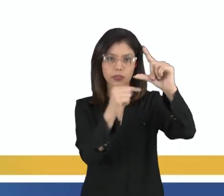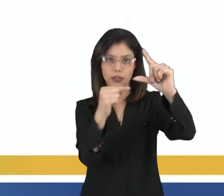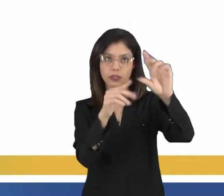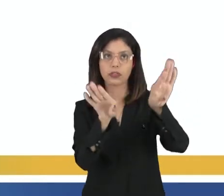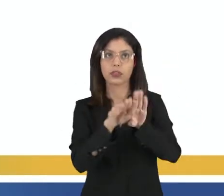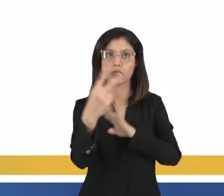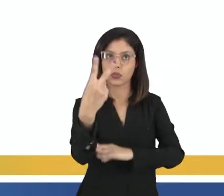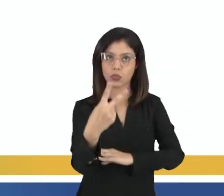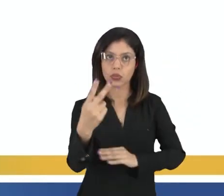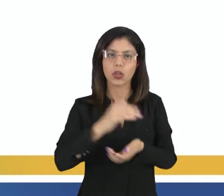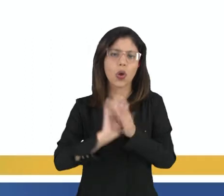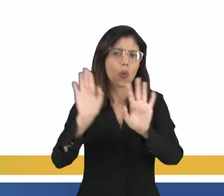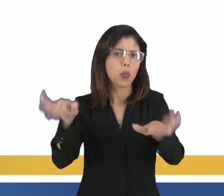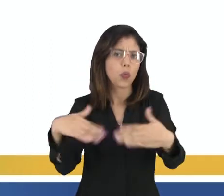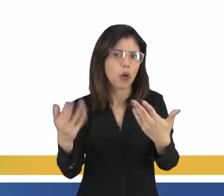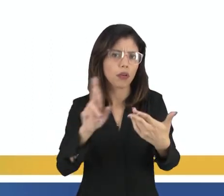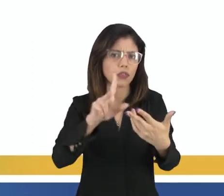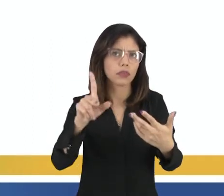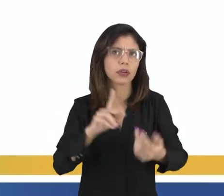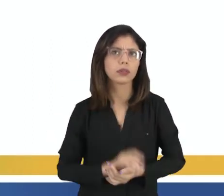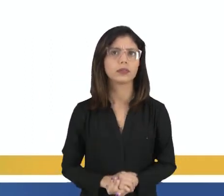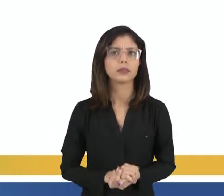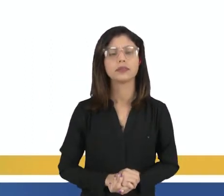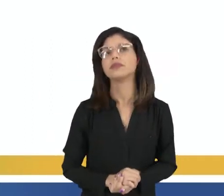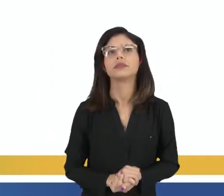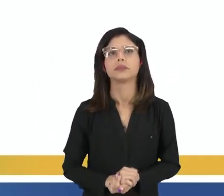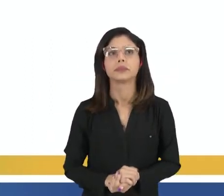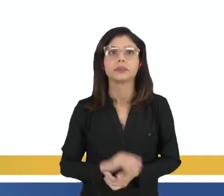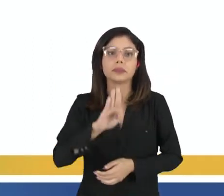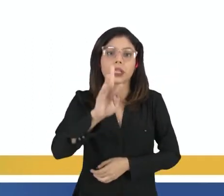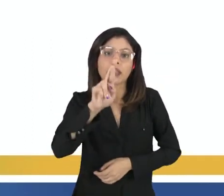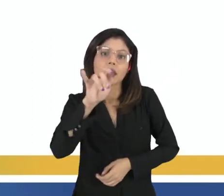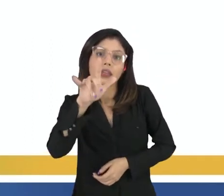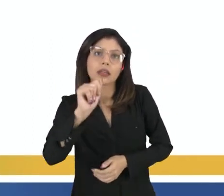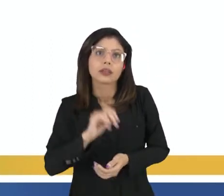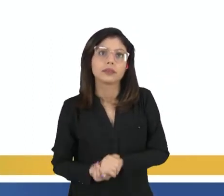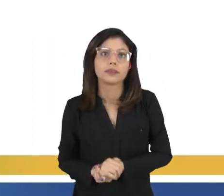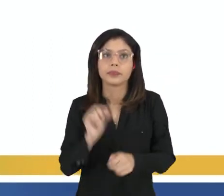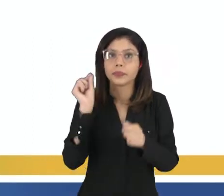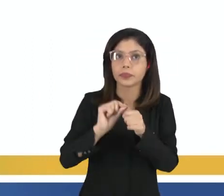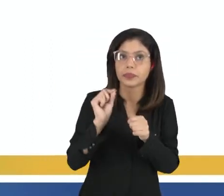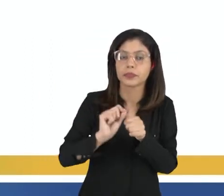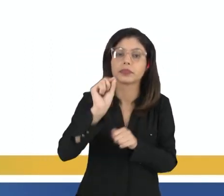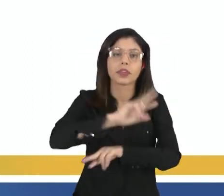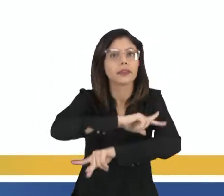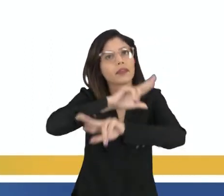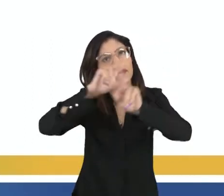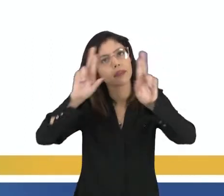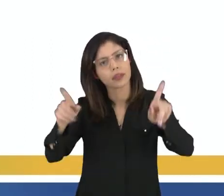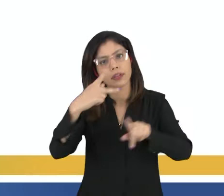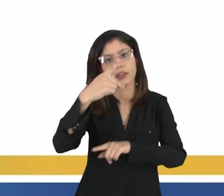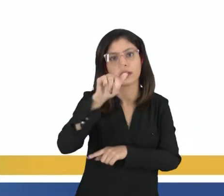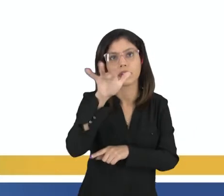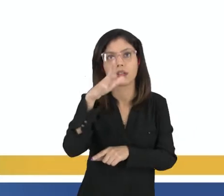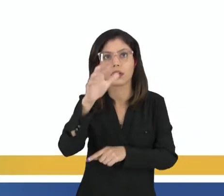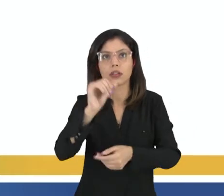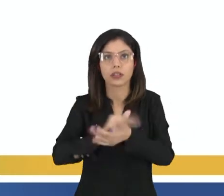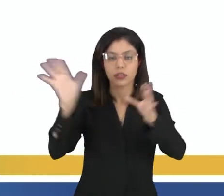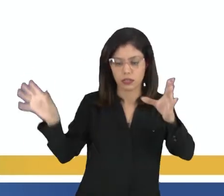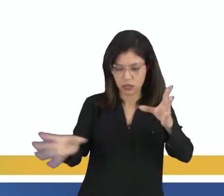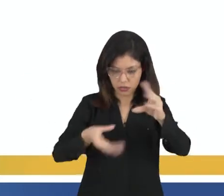dois eletrodos. E qual é a diferença dela para a bateria? A bateria ela é formada por várias